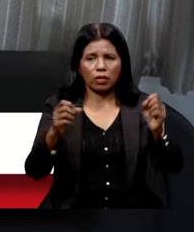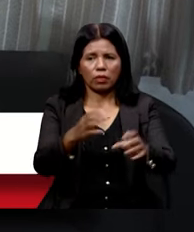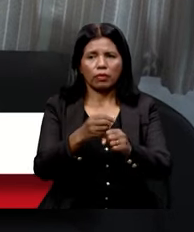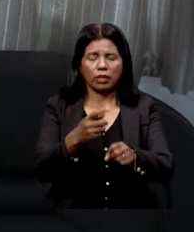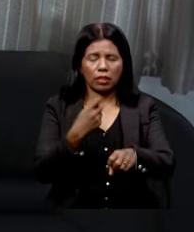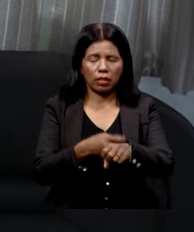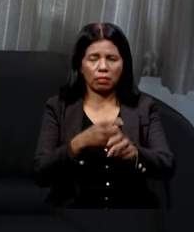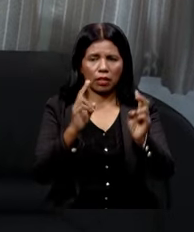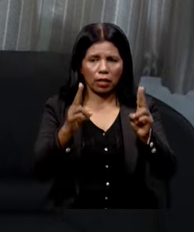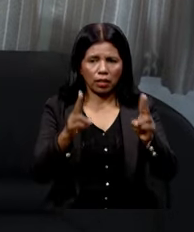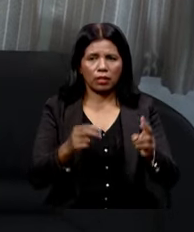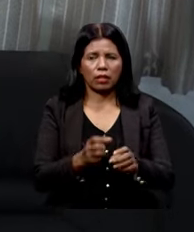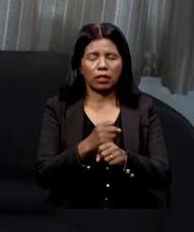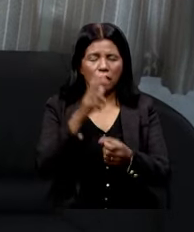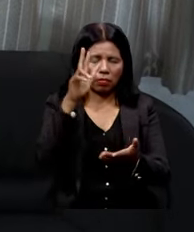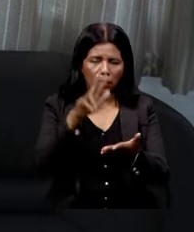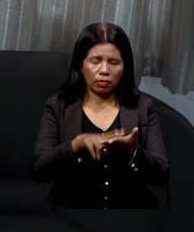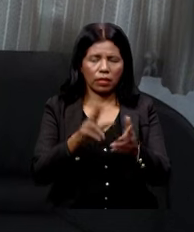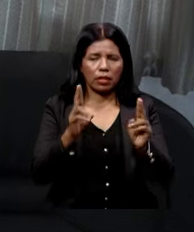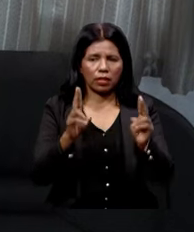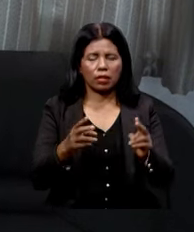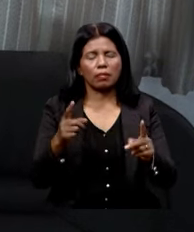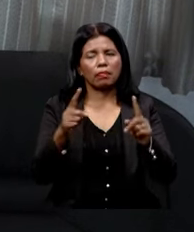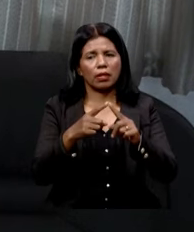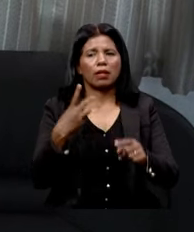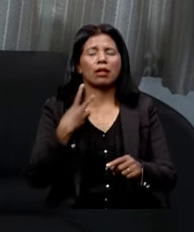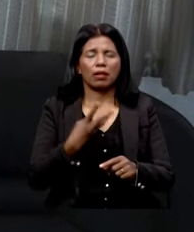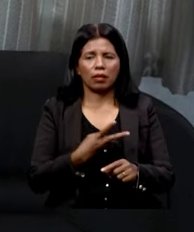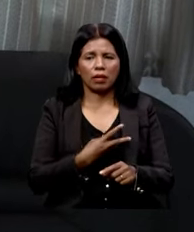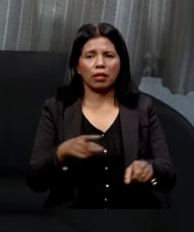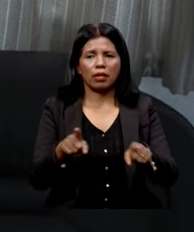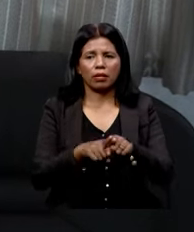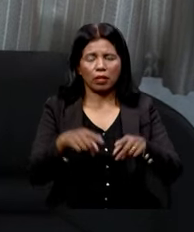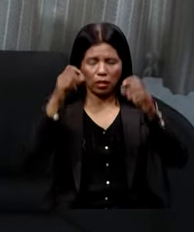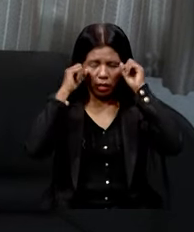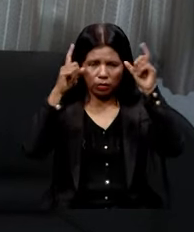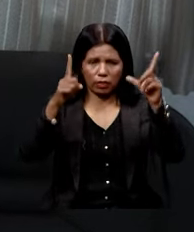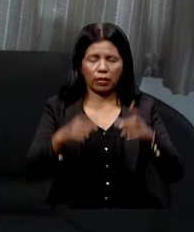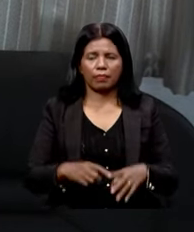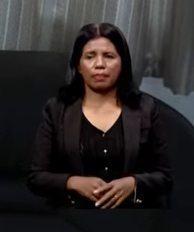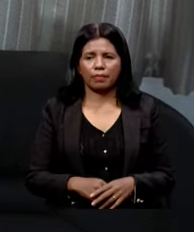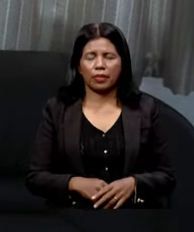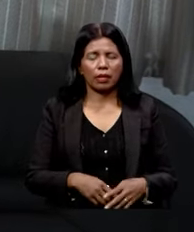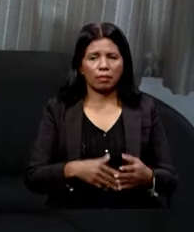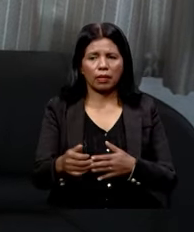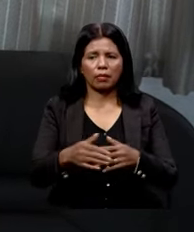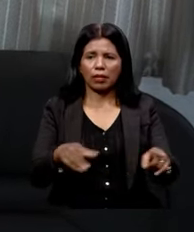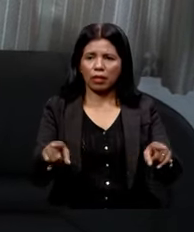la lais liu gato a lo promulgação. E dene, ba ame, e ame, nessa na foda que tuang. Vai bem, antes,